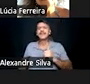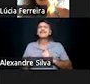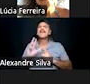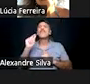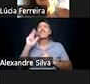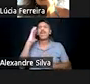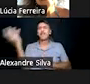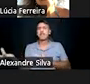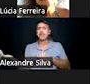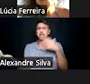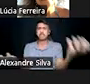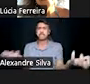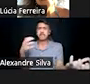fósseis,